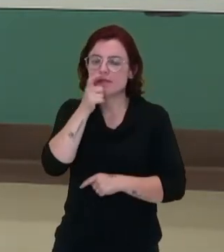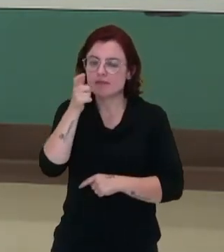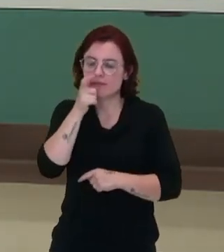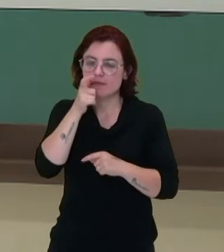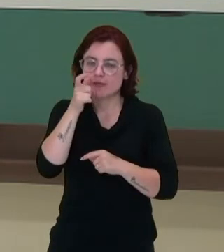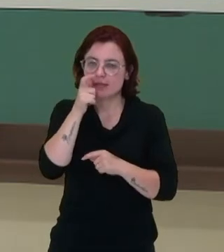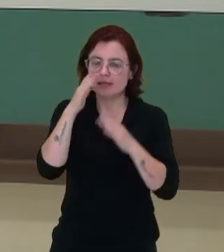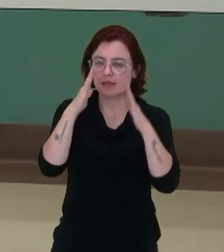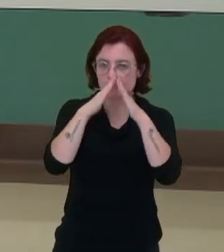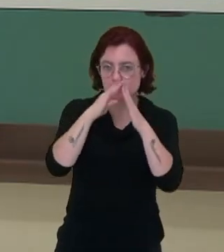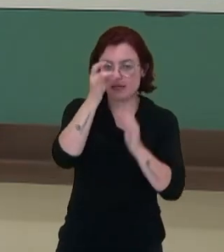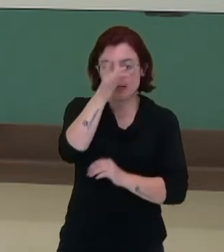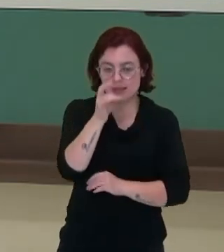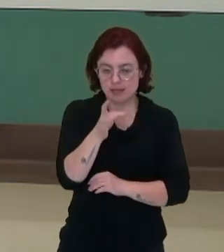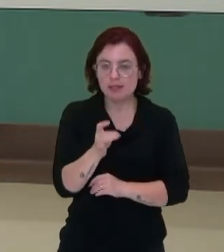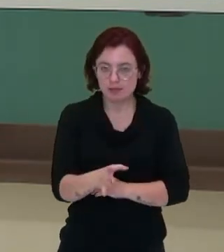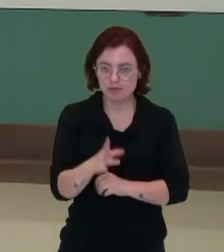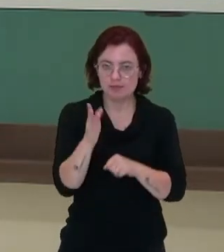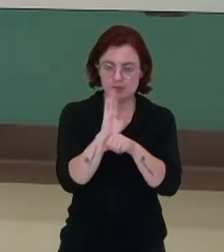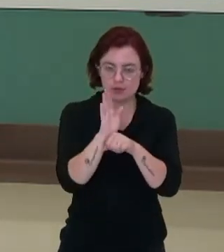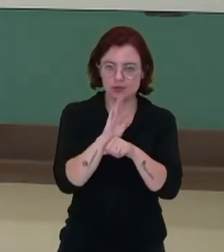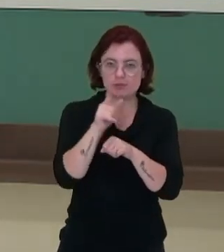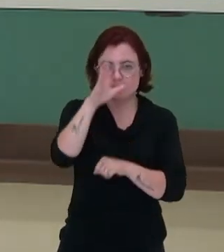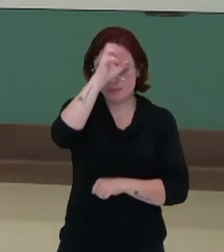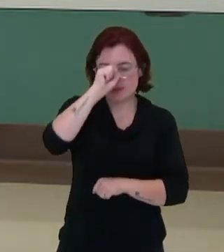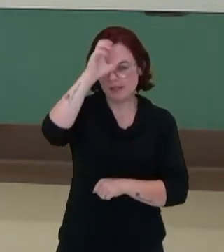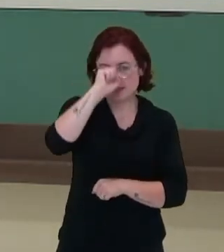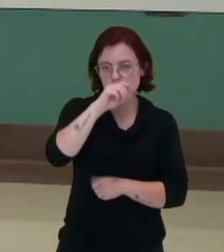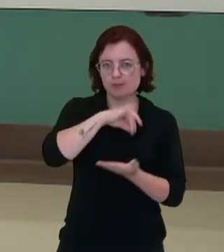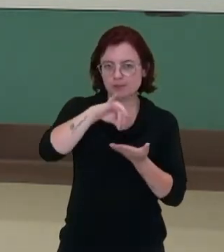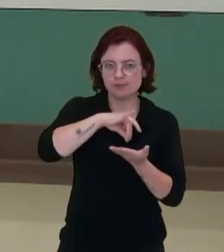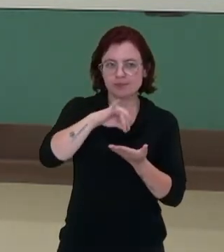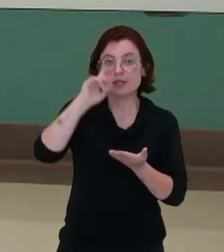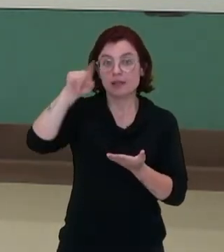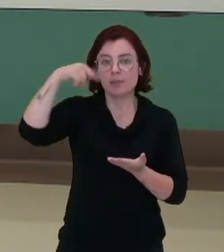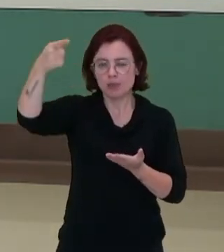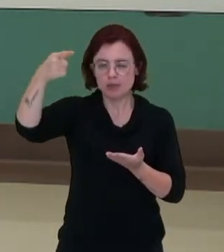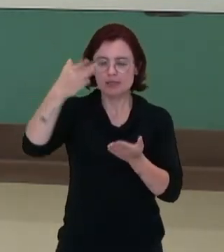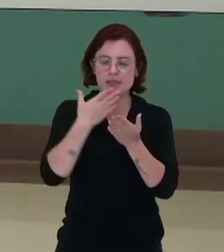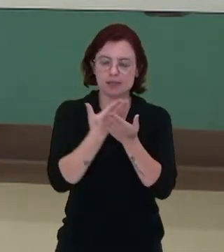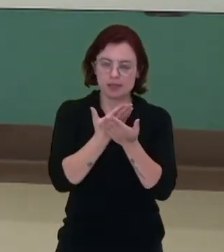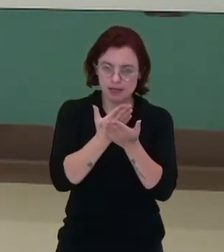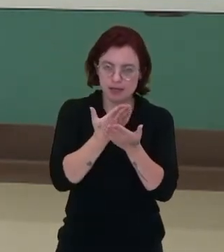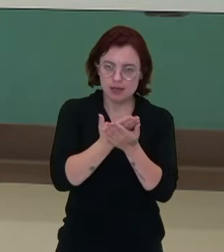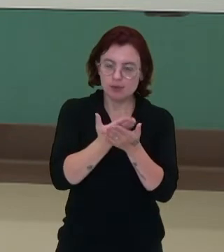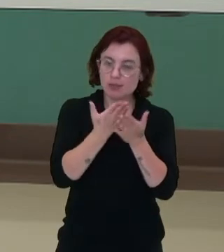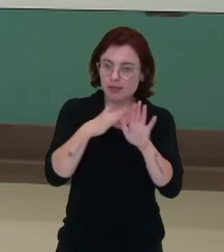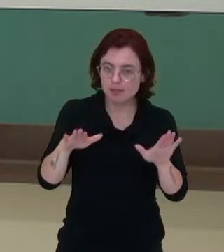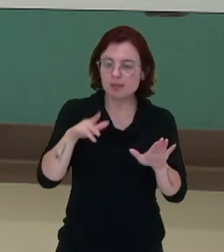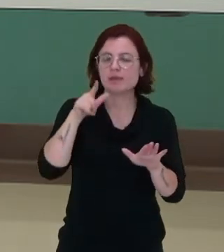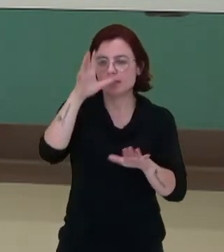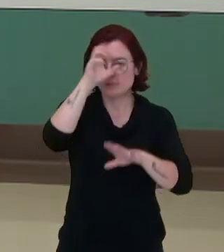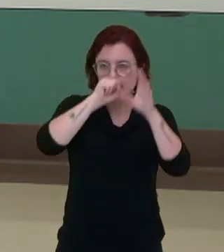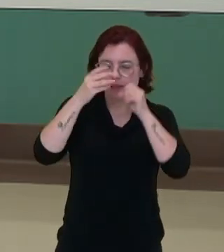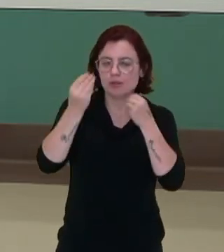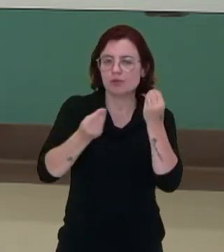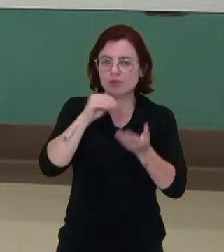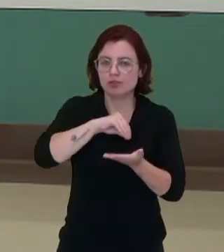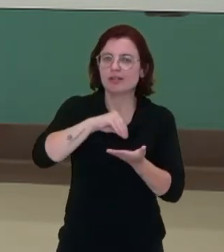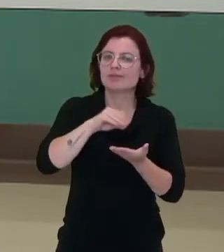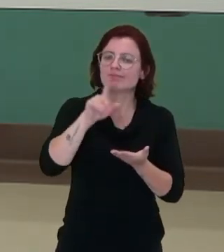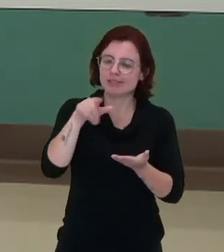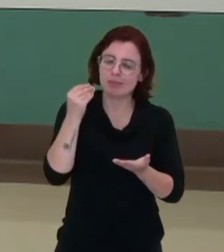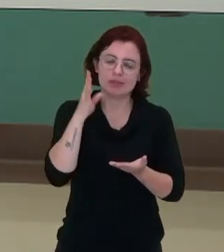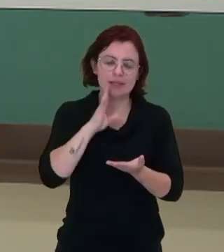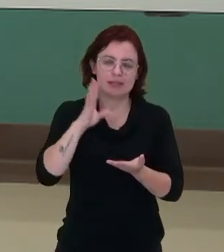de cada um desses vídeos para vocês acessarem depois e aprenderem essas jogadas que vale a pena